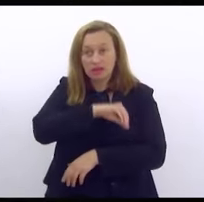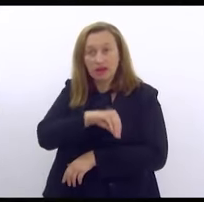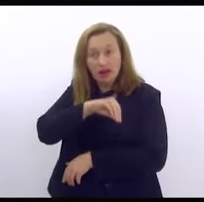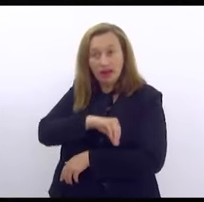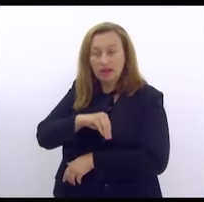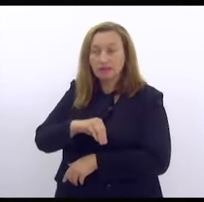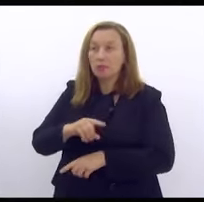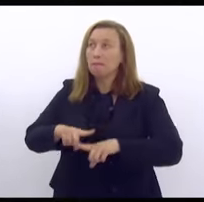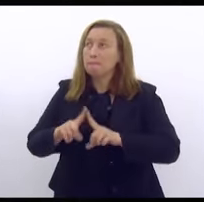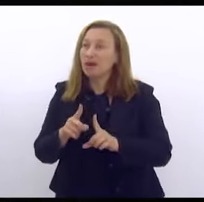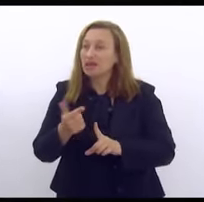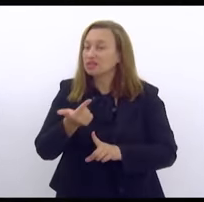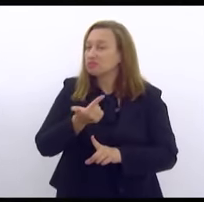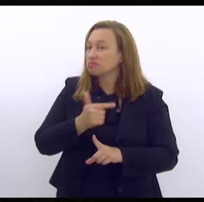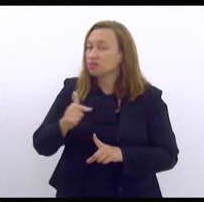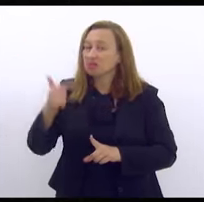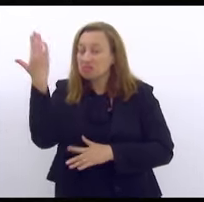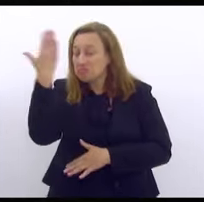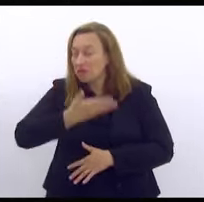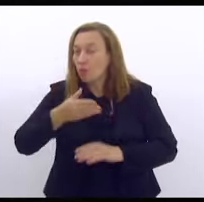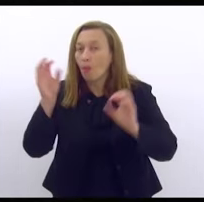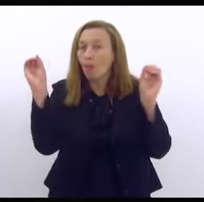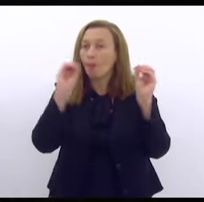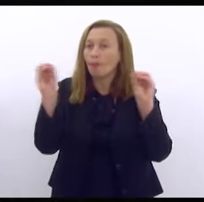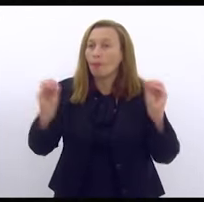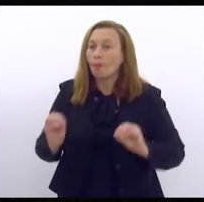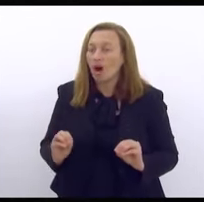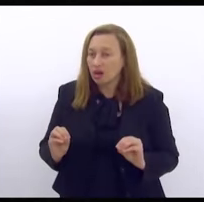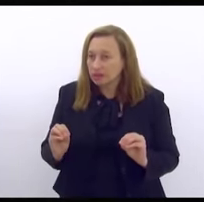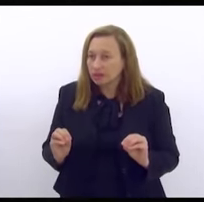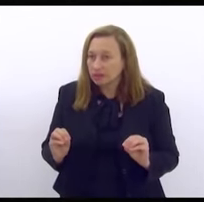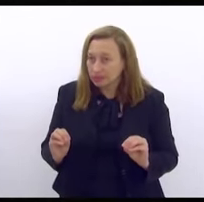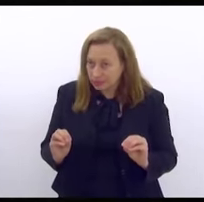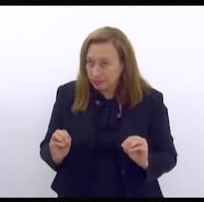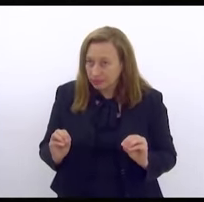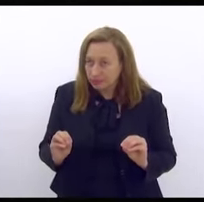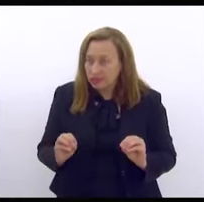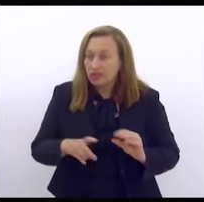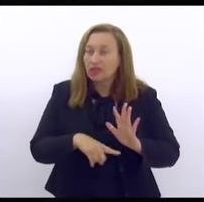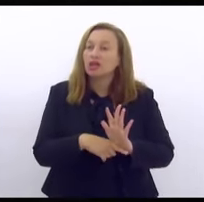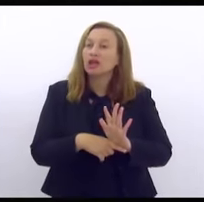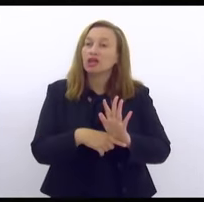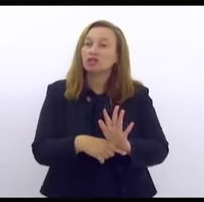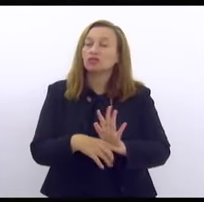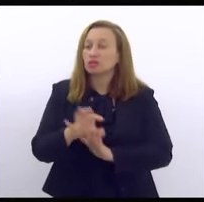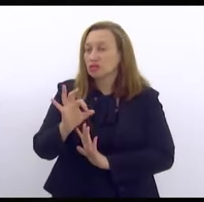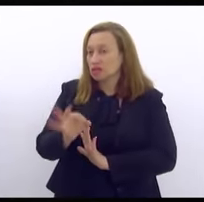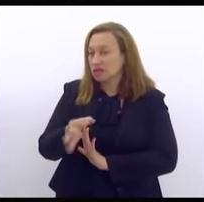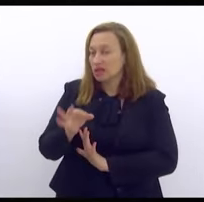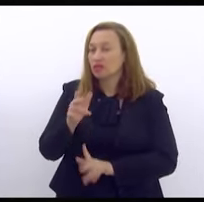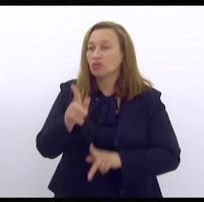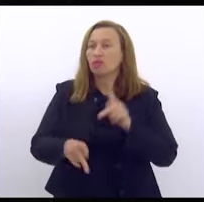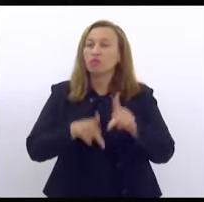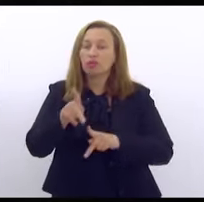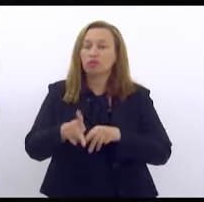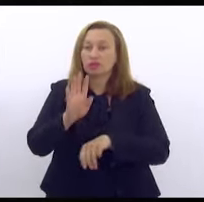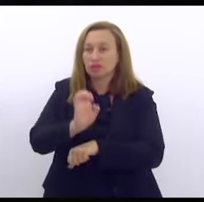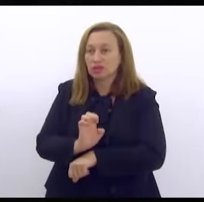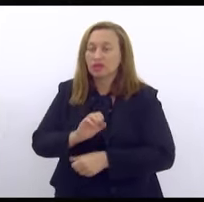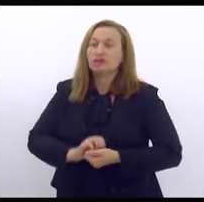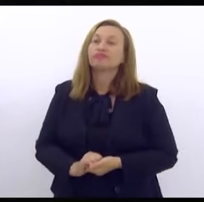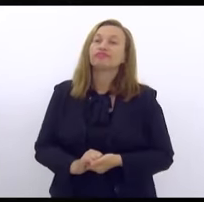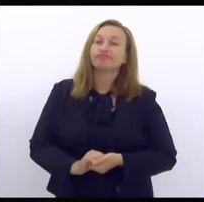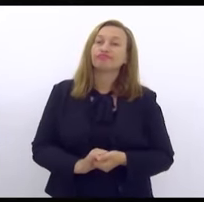sem qualquer comprovação que essas renúncias trazem benefícios concretos à população do nosso Estado. E,